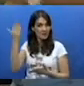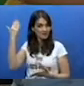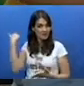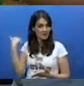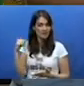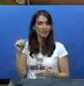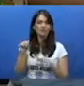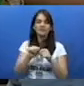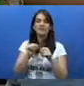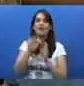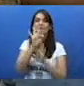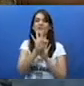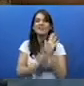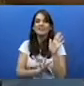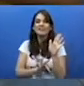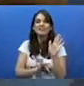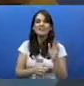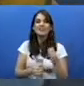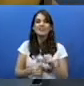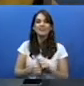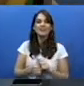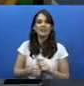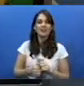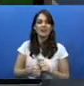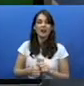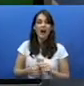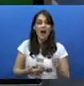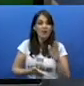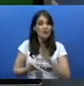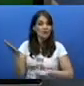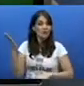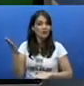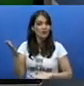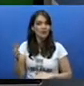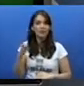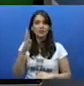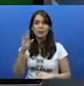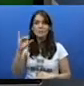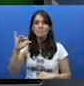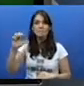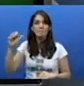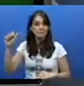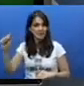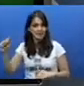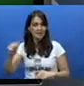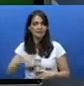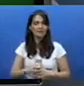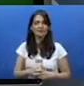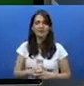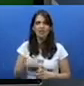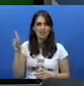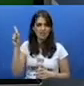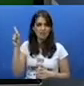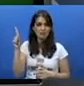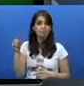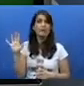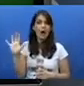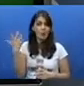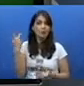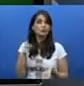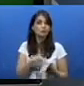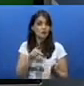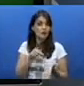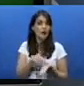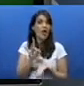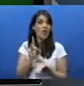o texto A Fuga de Bia, que foi um fato que aconteceu. Tá? Vou fazer para vocês a